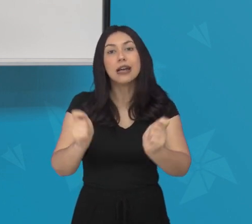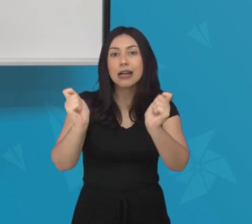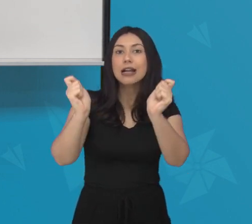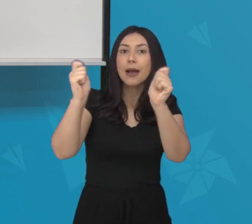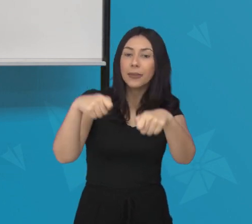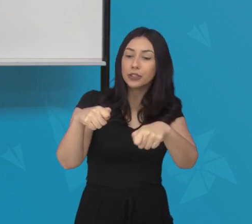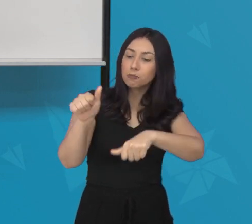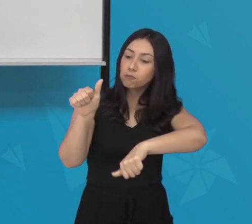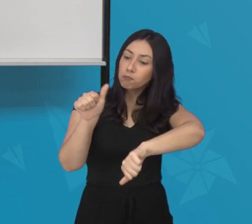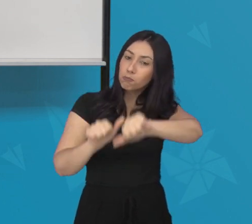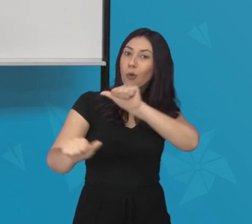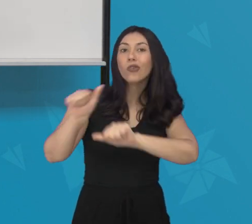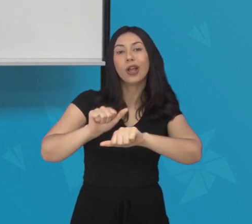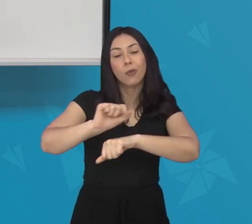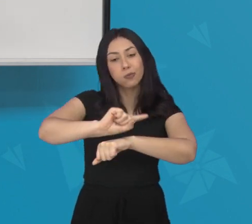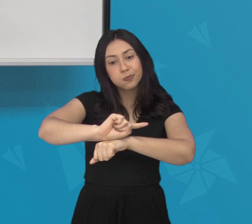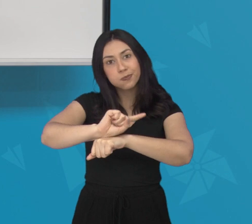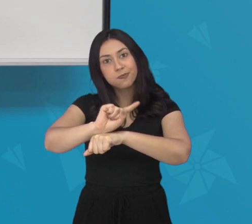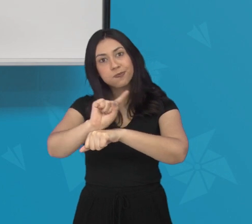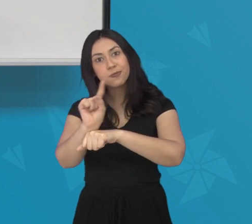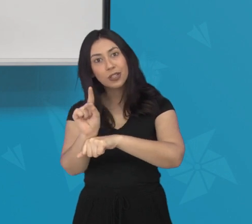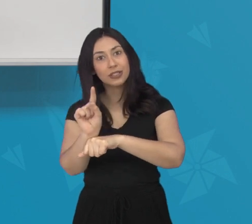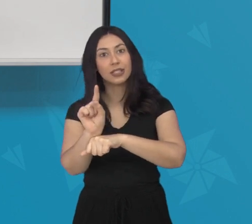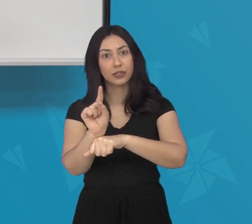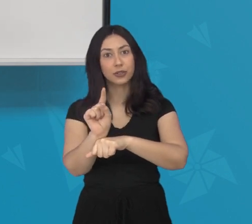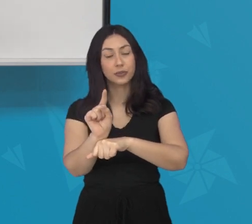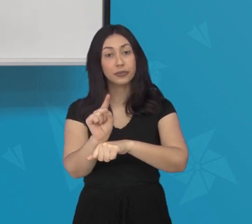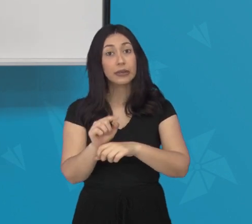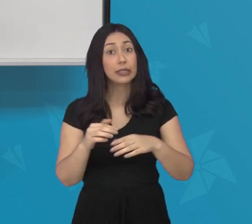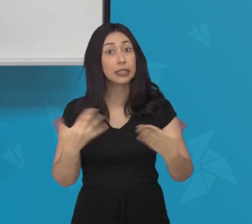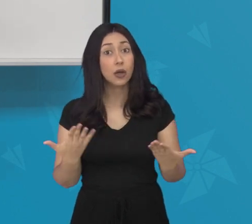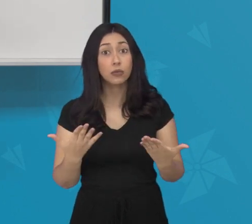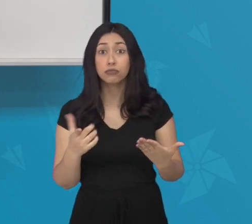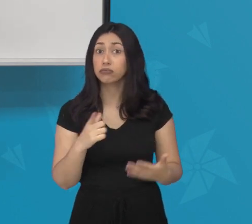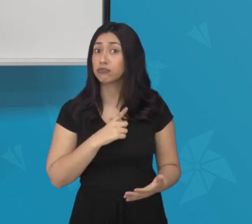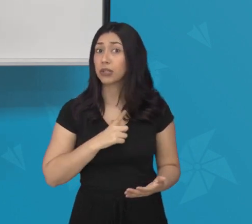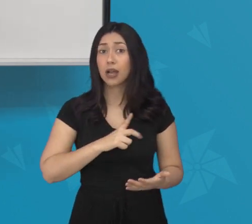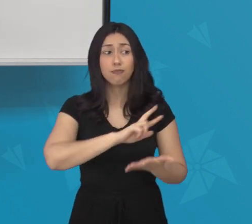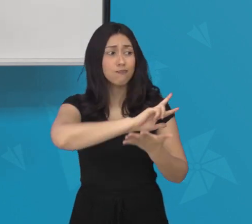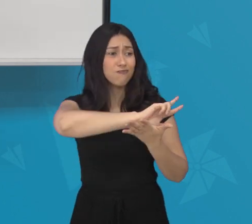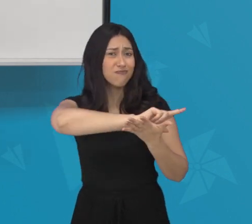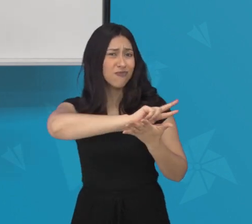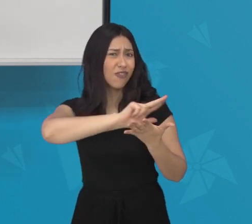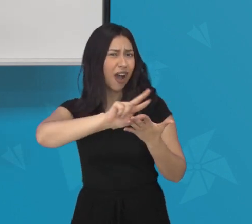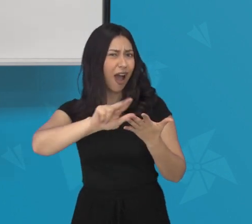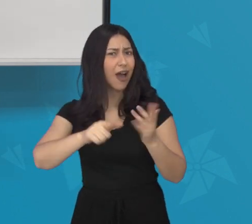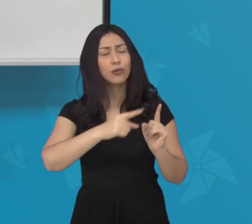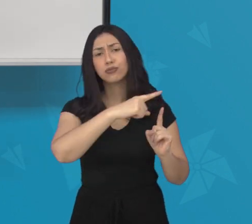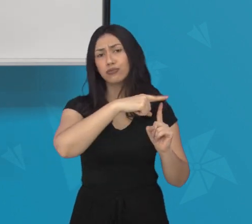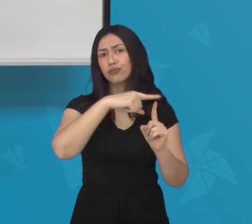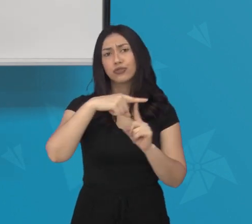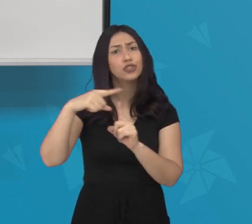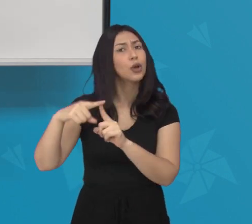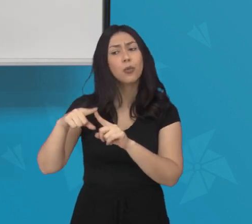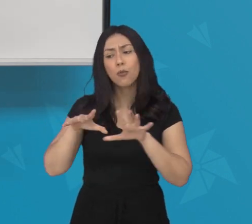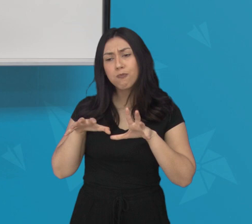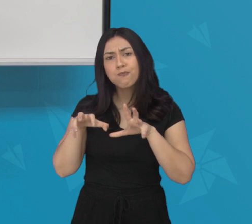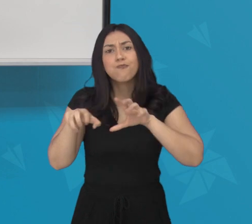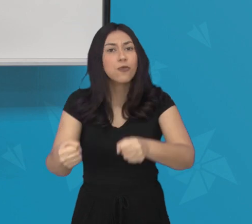da aceleração. Então olha só, existem diversas forças atuando entre os corpos o tempo